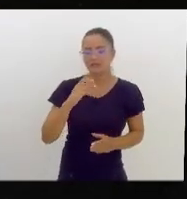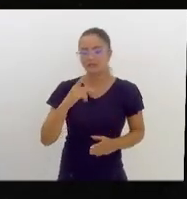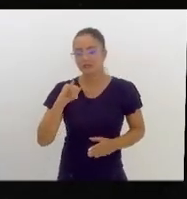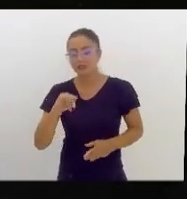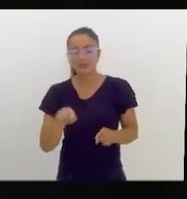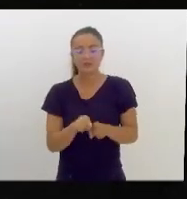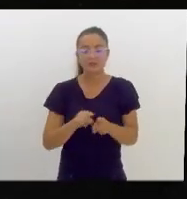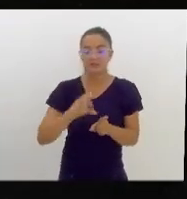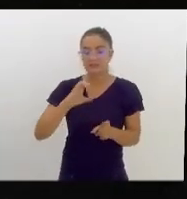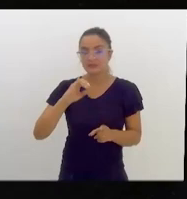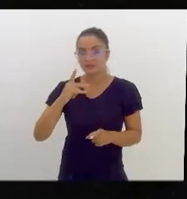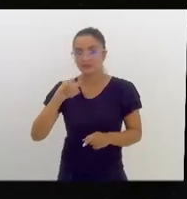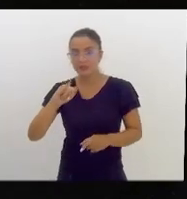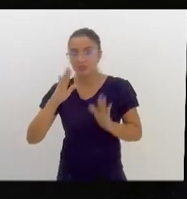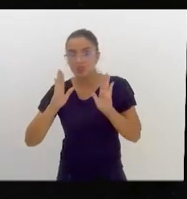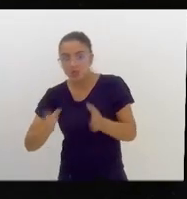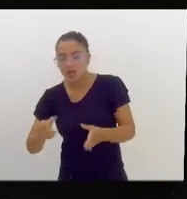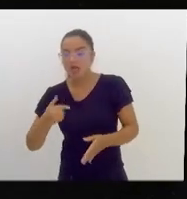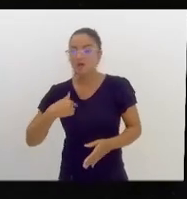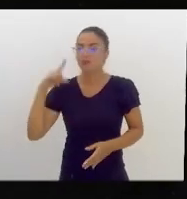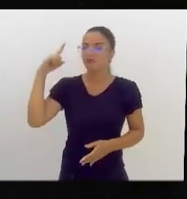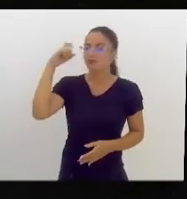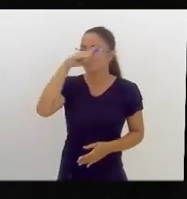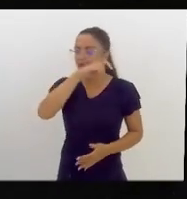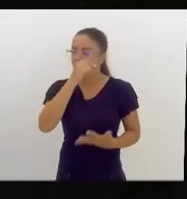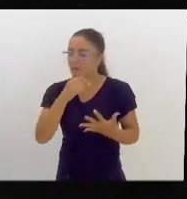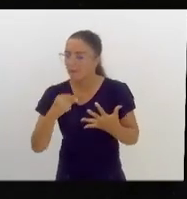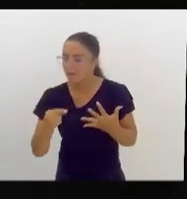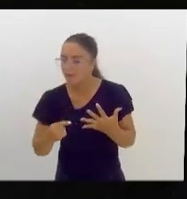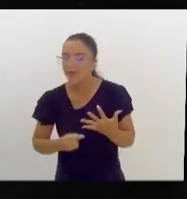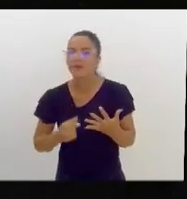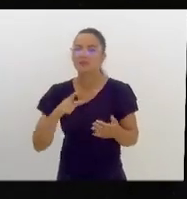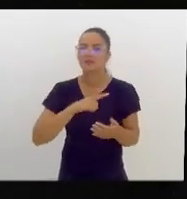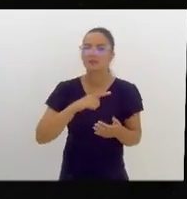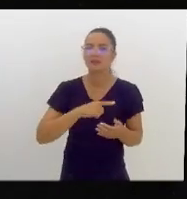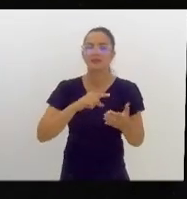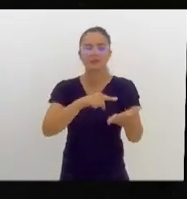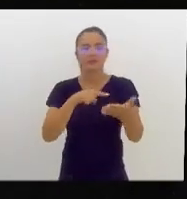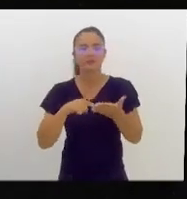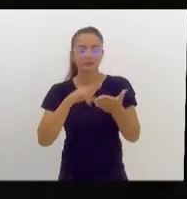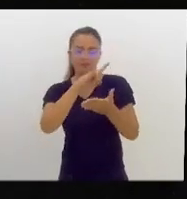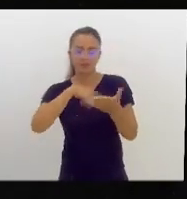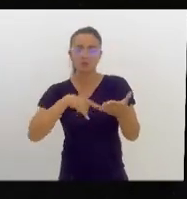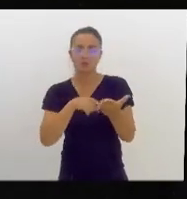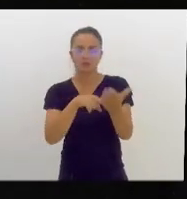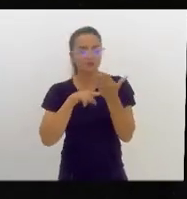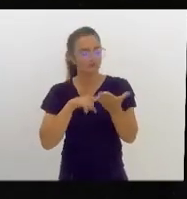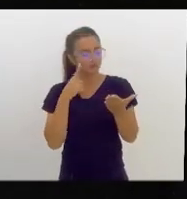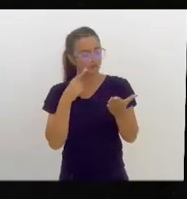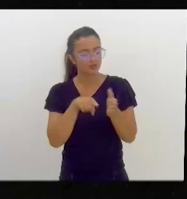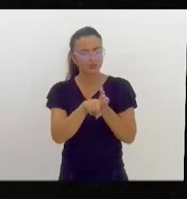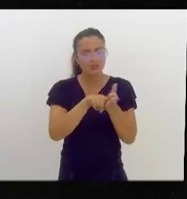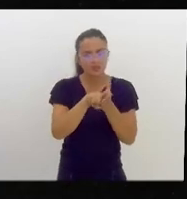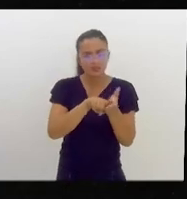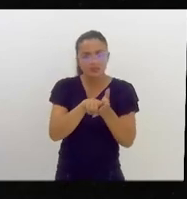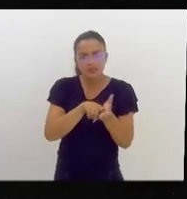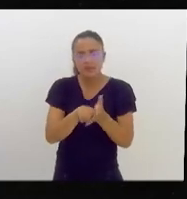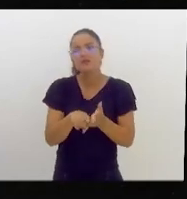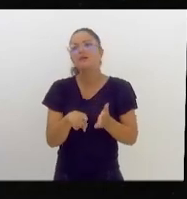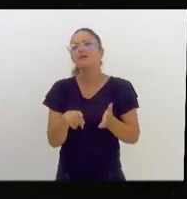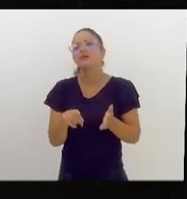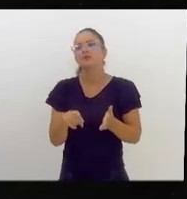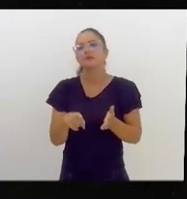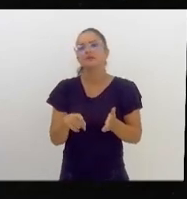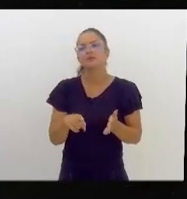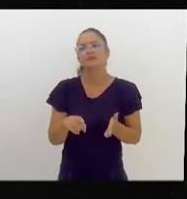da CPI também. Dificuldades que nós encontramos, recebimento de documentos, que a gente pudesse analisar com mais tempo. Essa